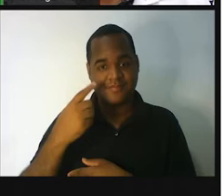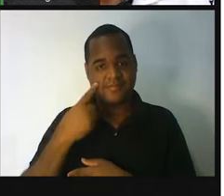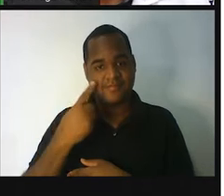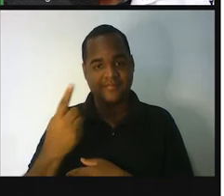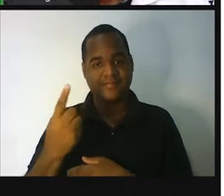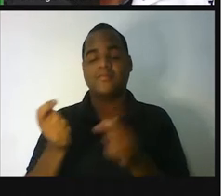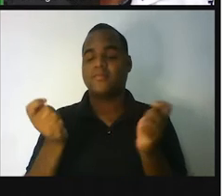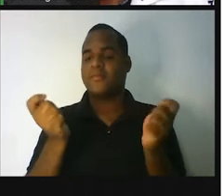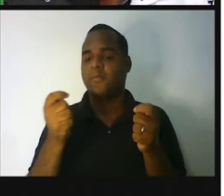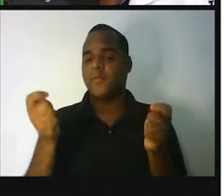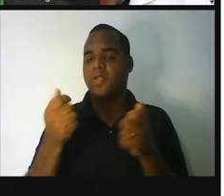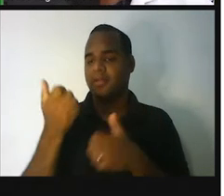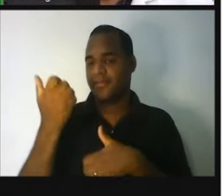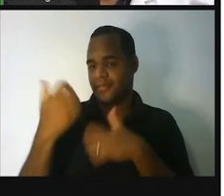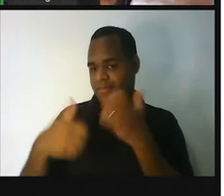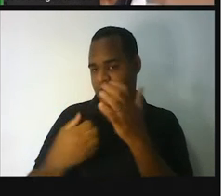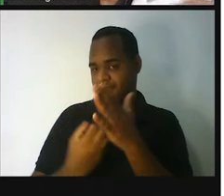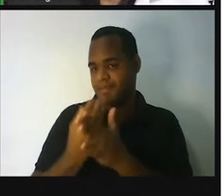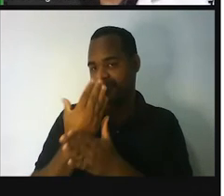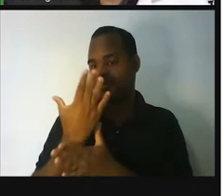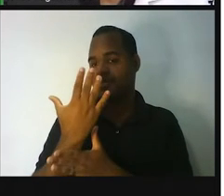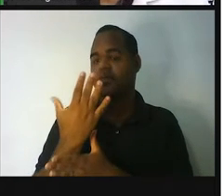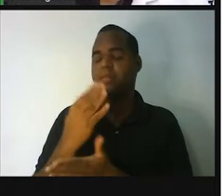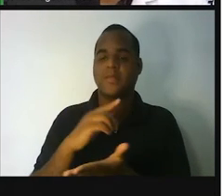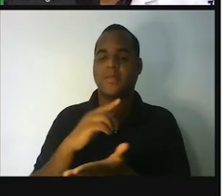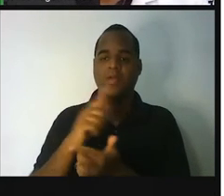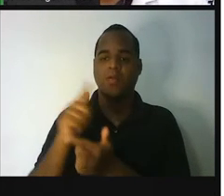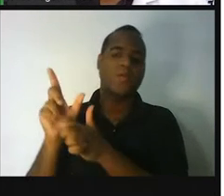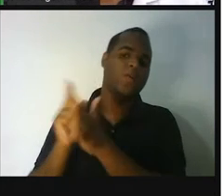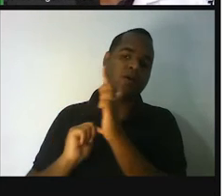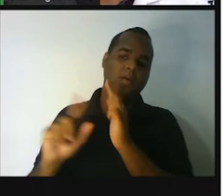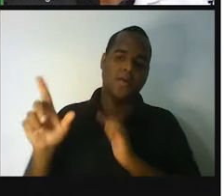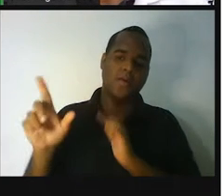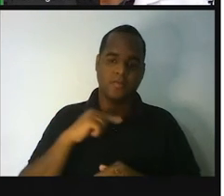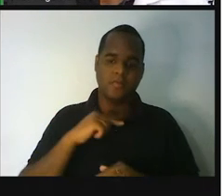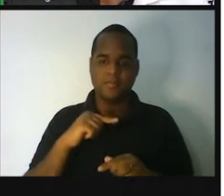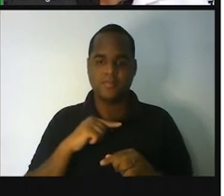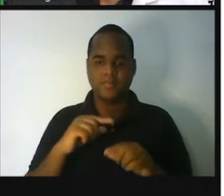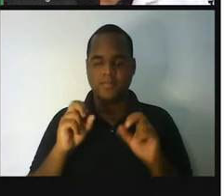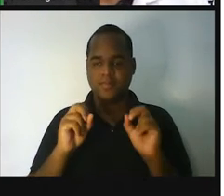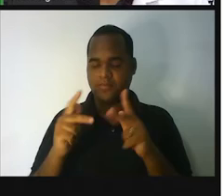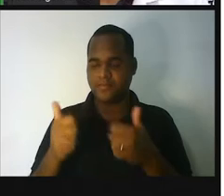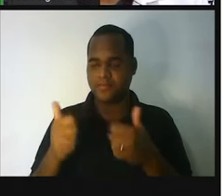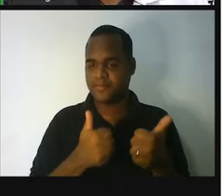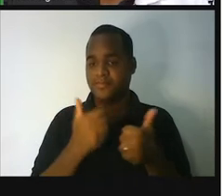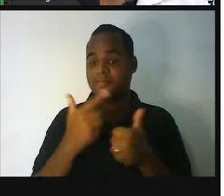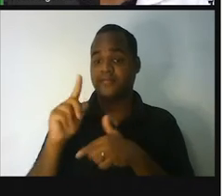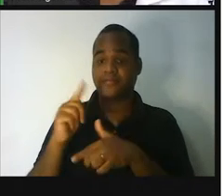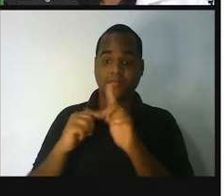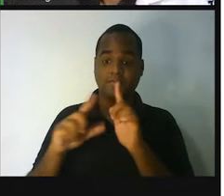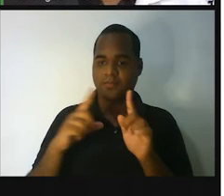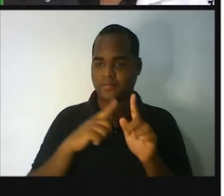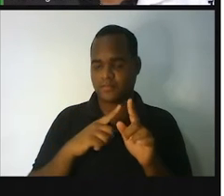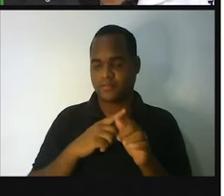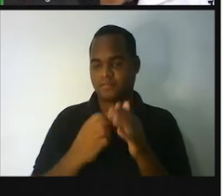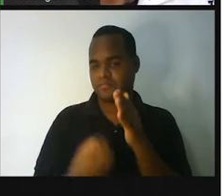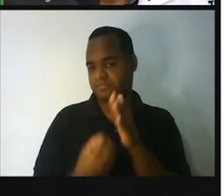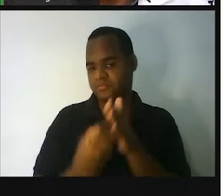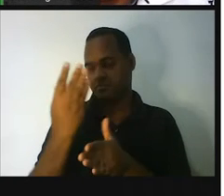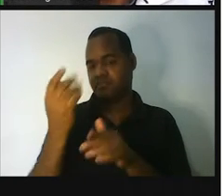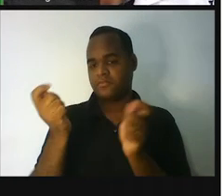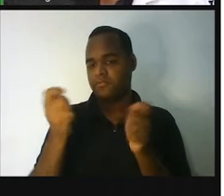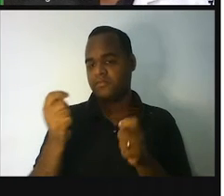eles podem aparecer nas outras unidades de medida pode aparecer centímetro pode